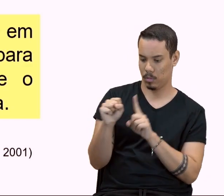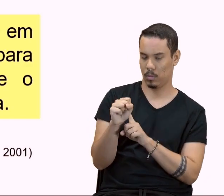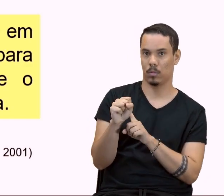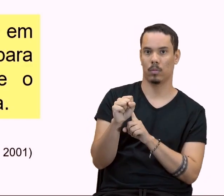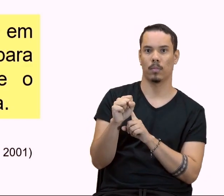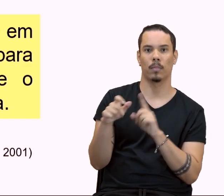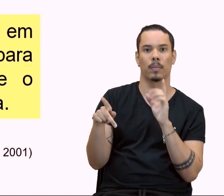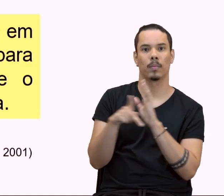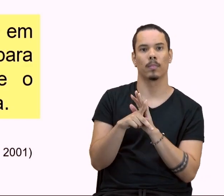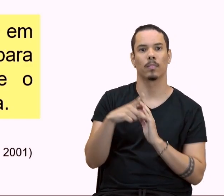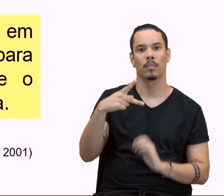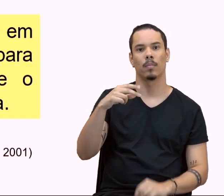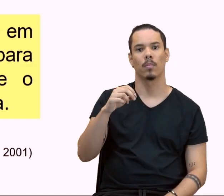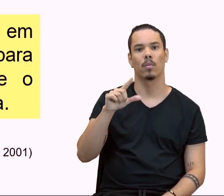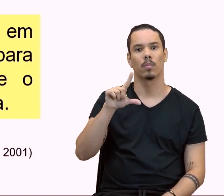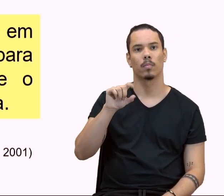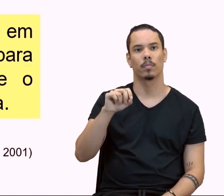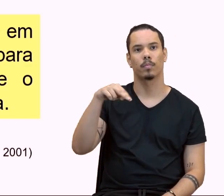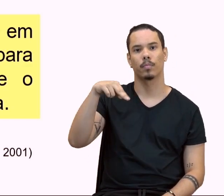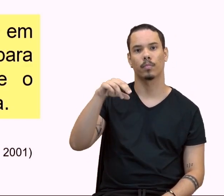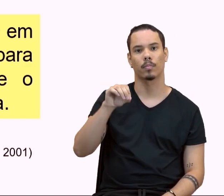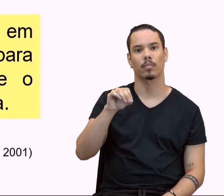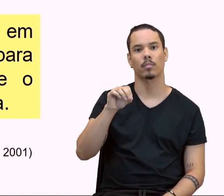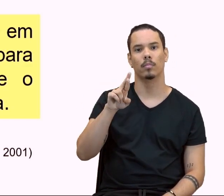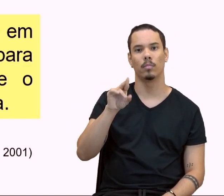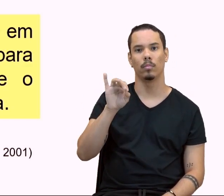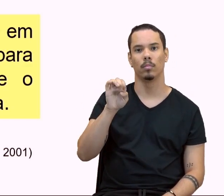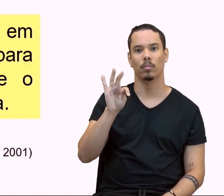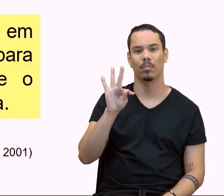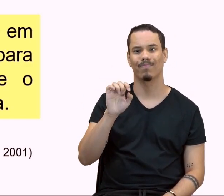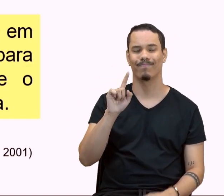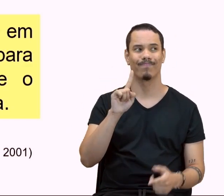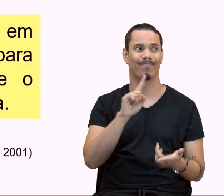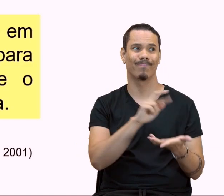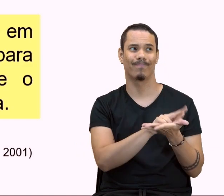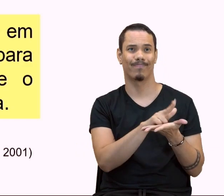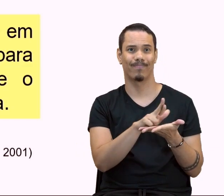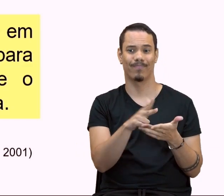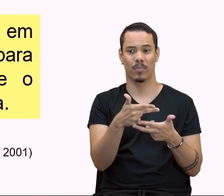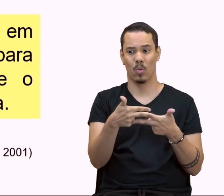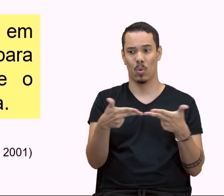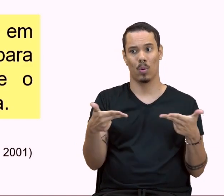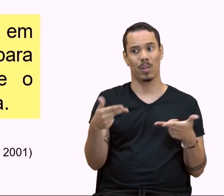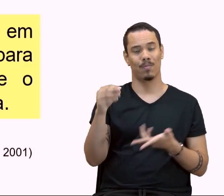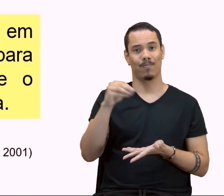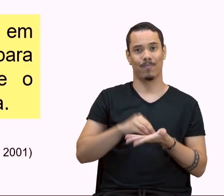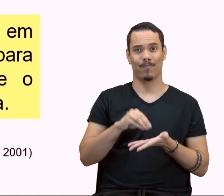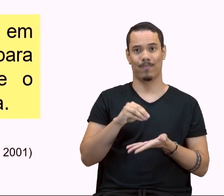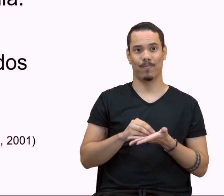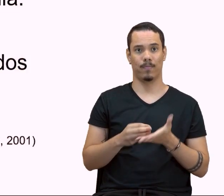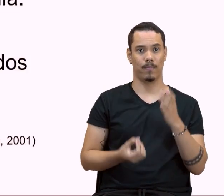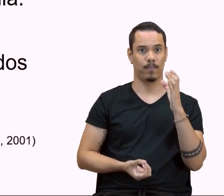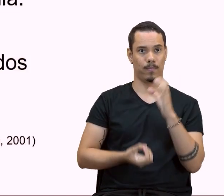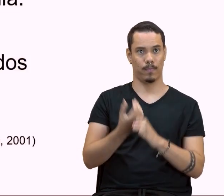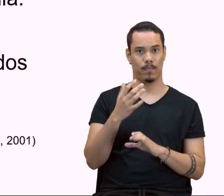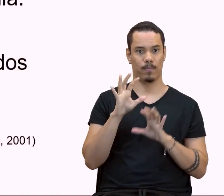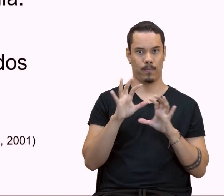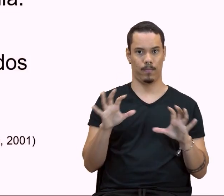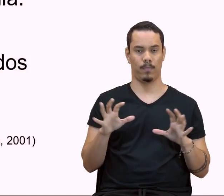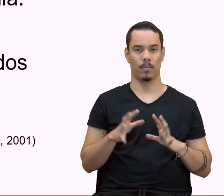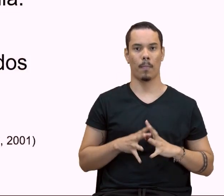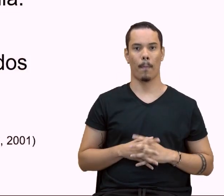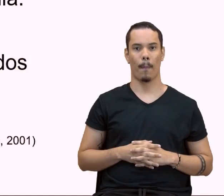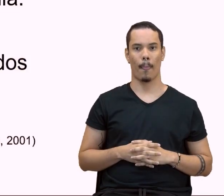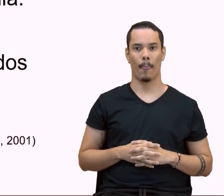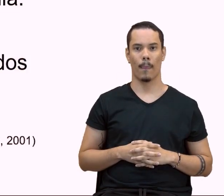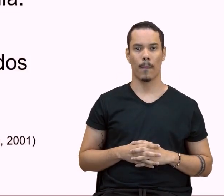Noroeste visava, essa melhoria, ficou também muita coisa a desejar, certo? Com certeza. Vamos lá. Aí surgiu o Planafora. E quais